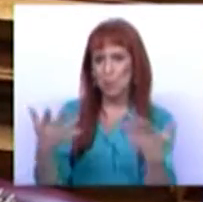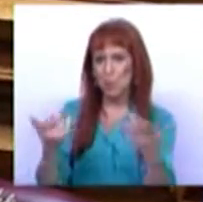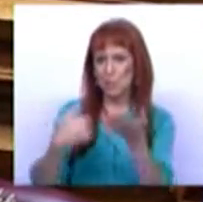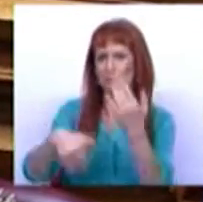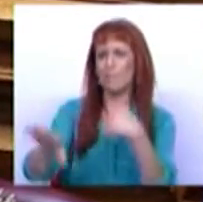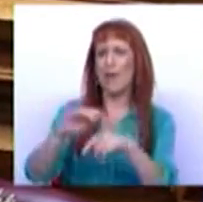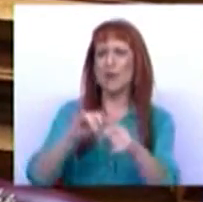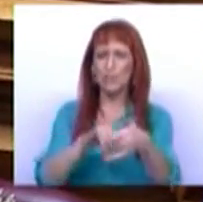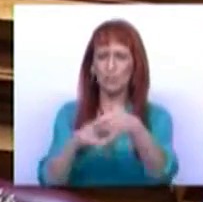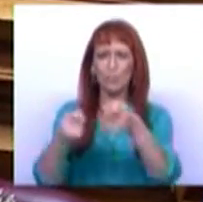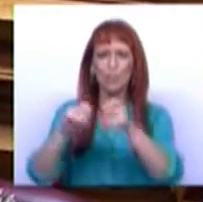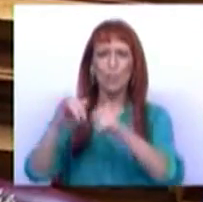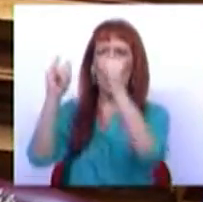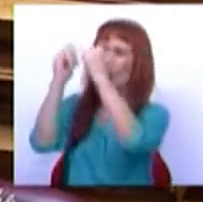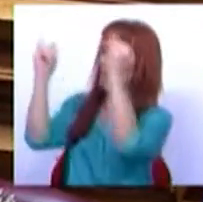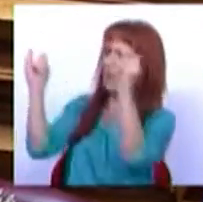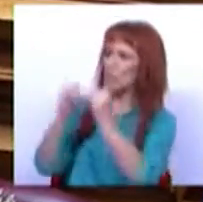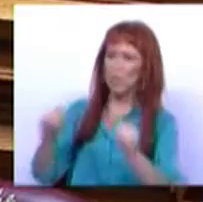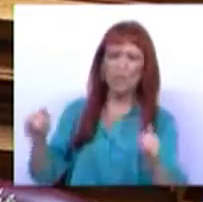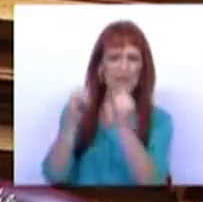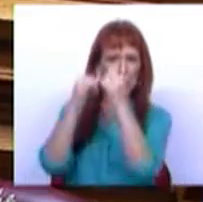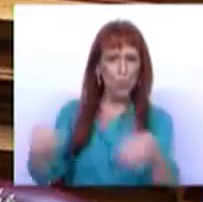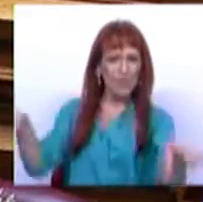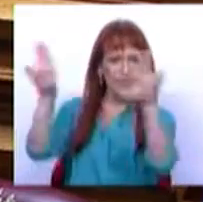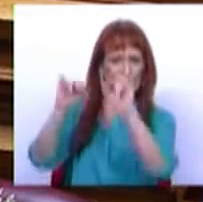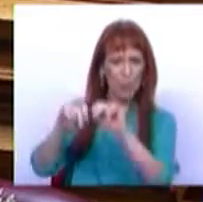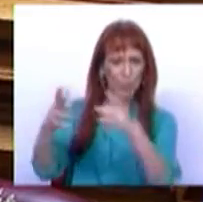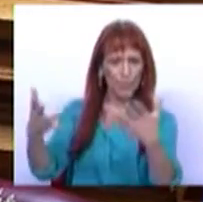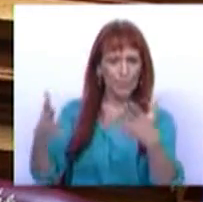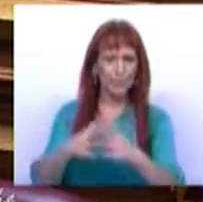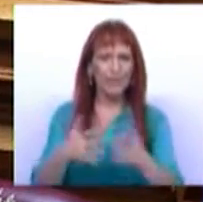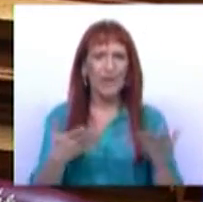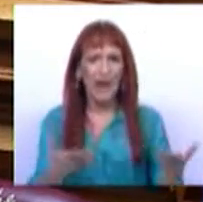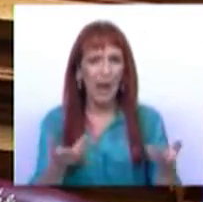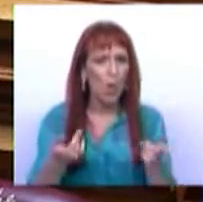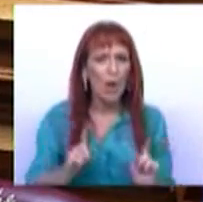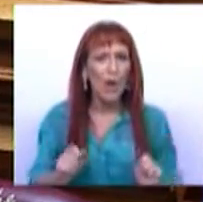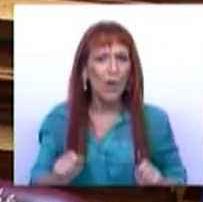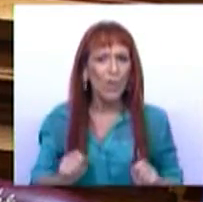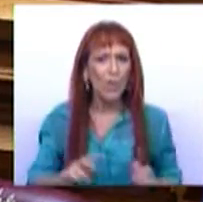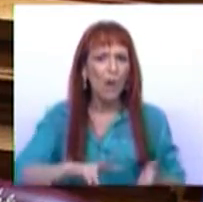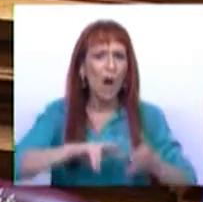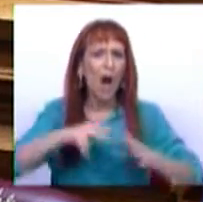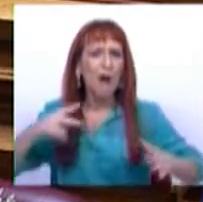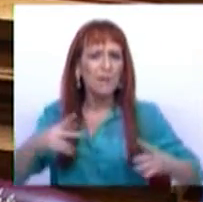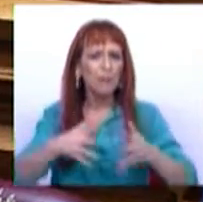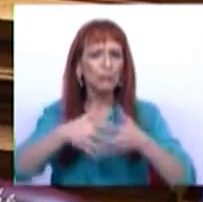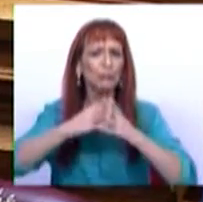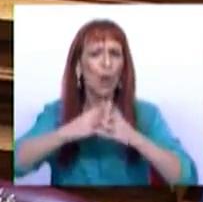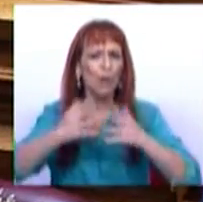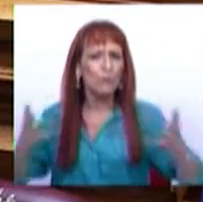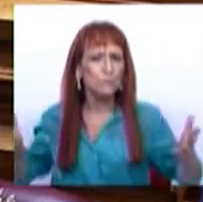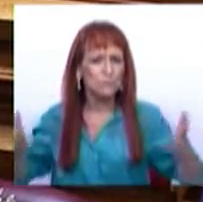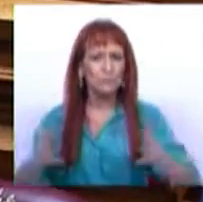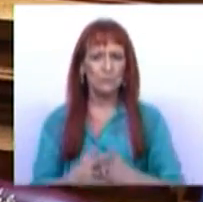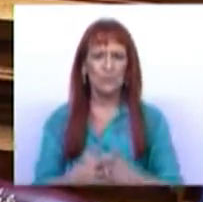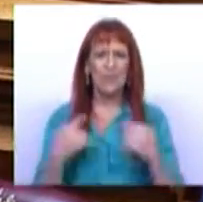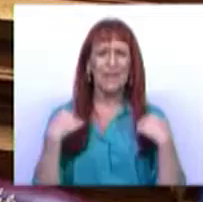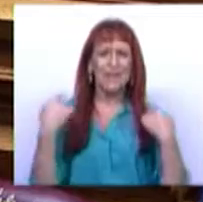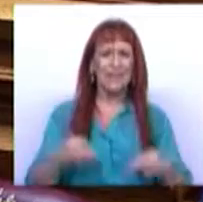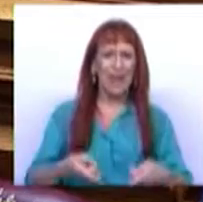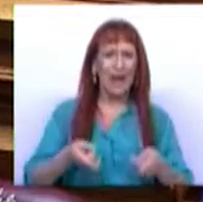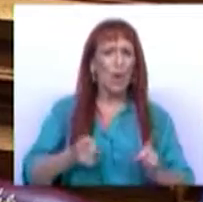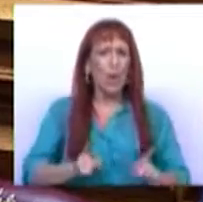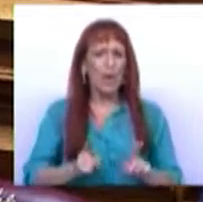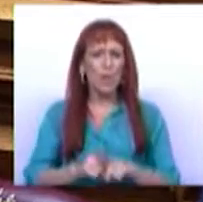em mais consórcios internacionais de inovação. É ou não uma alteração estrutural? Está ou